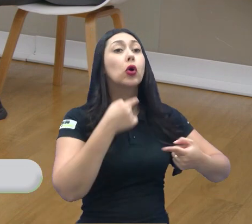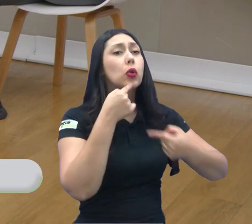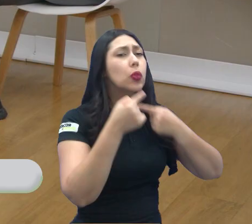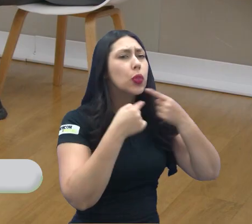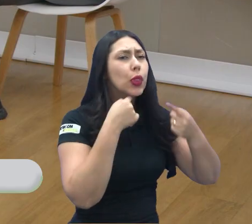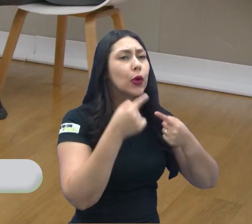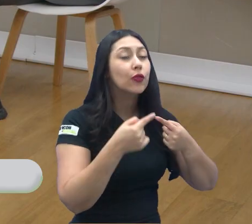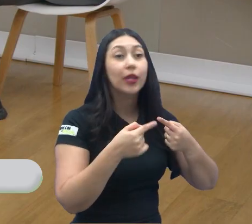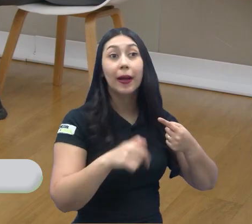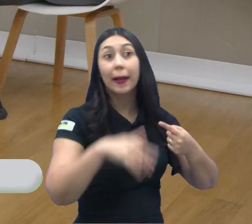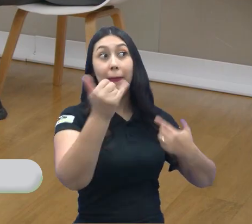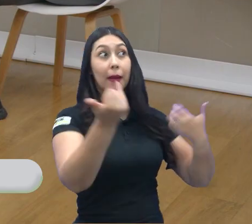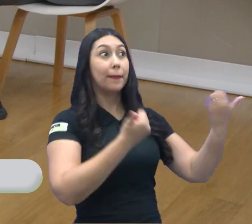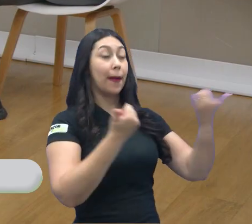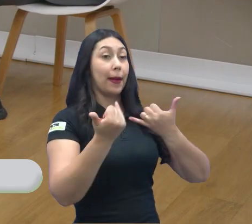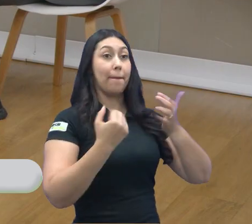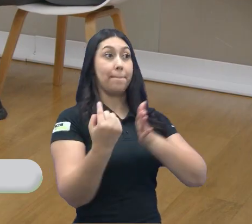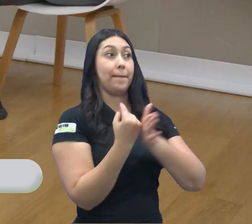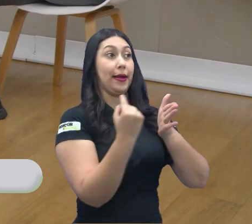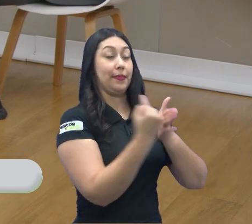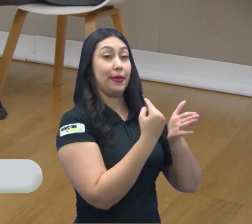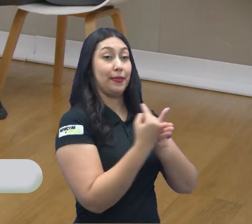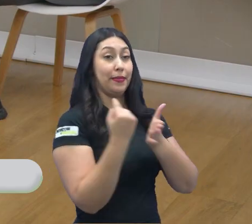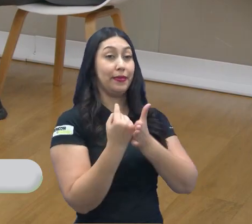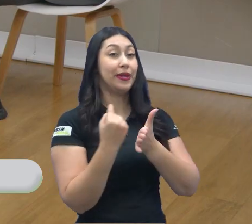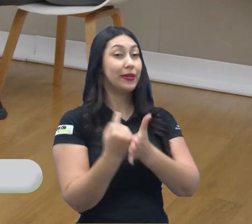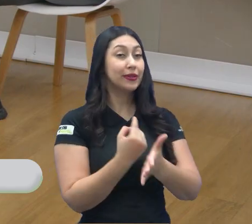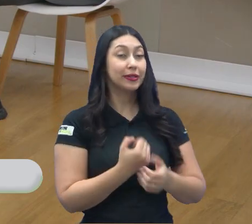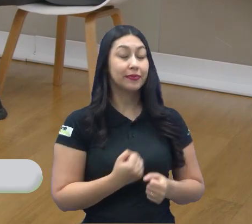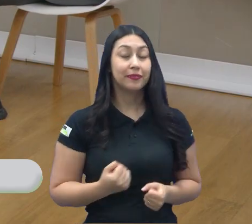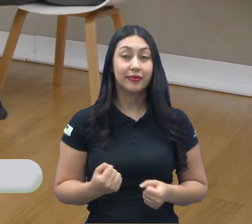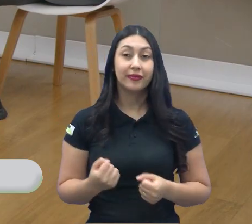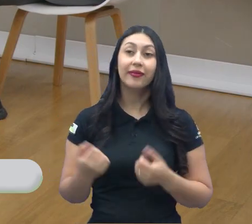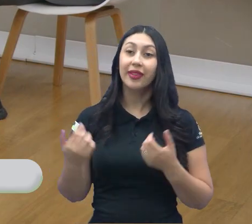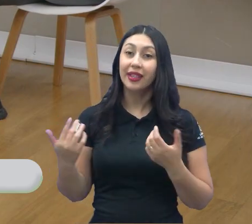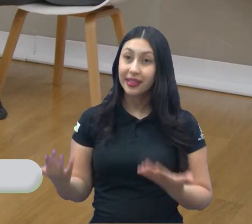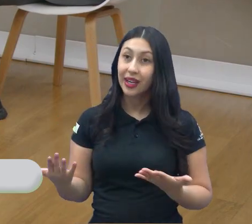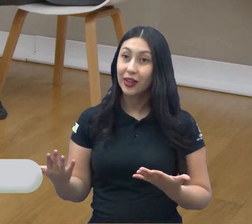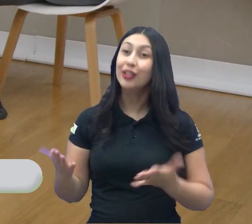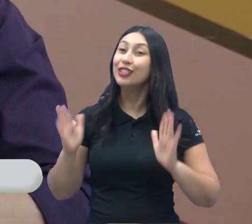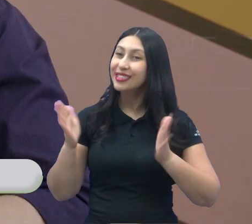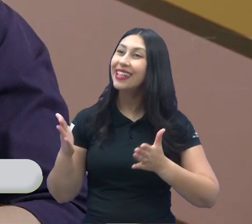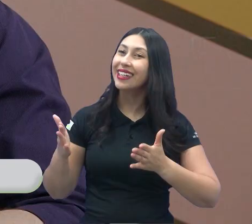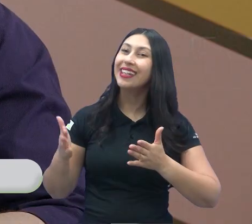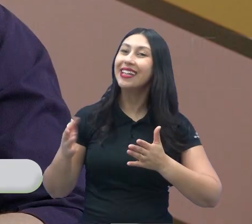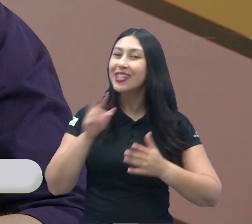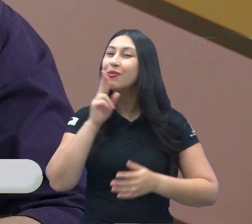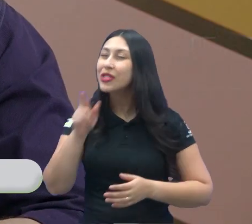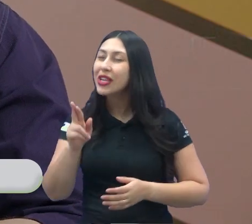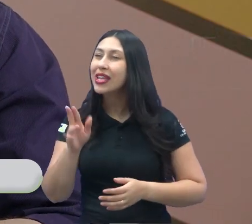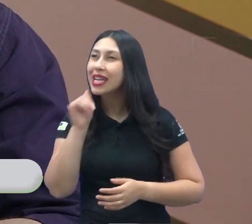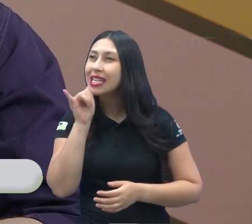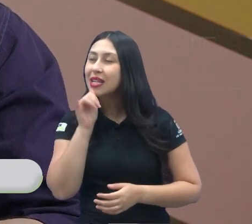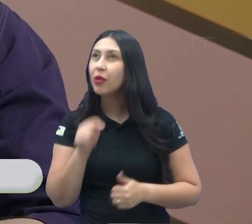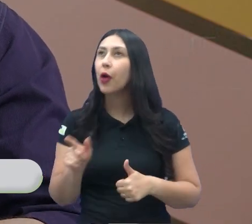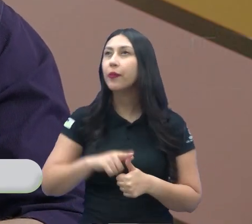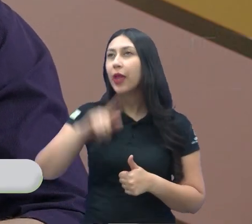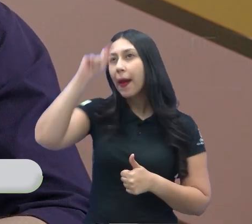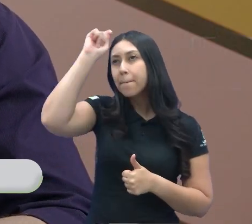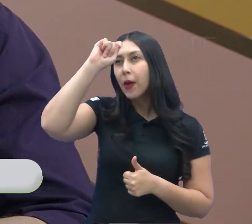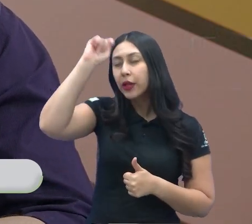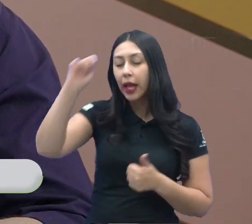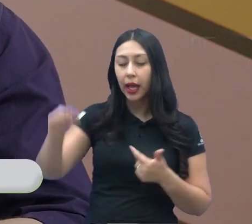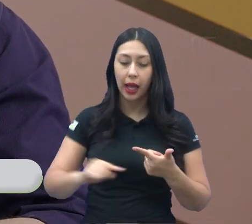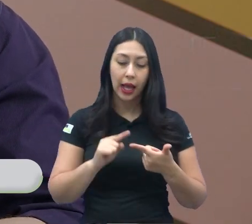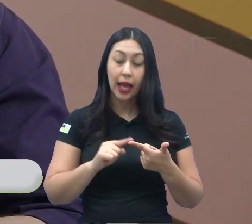seu consultório, no seu espaço? Perfeito, Gi. A gente acabou abordando bastante das dúvidas, então boné seria uma delas. Se quando está com queda